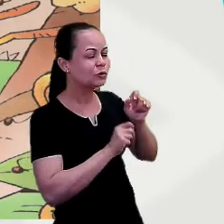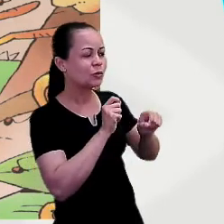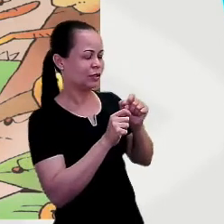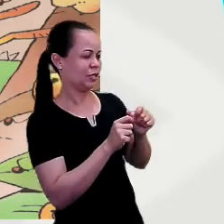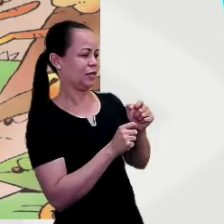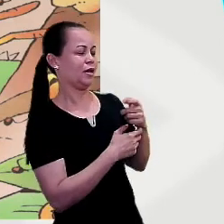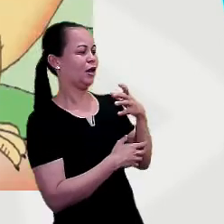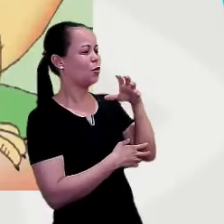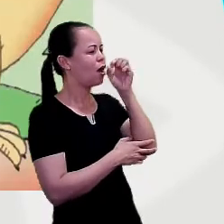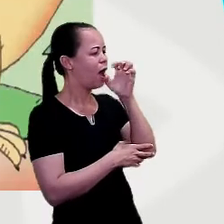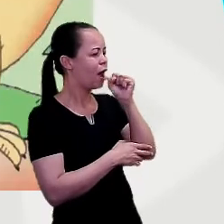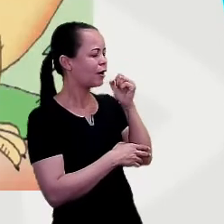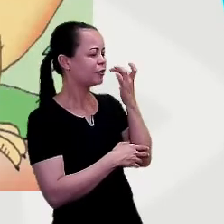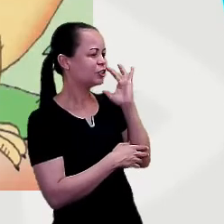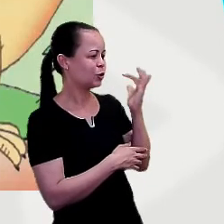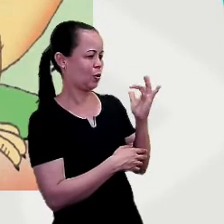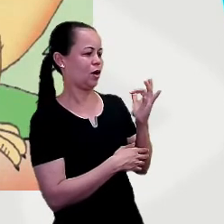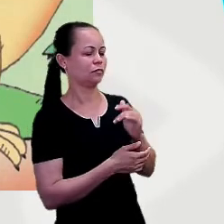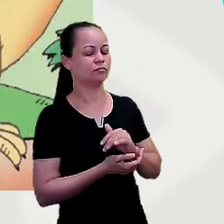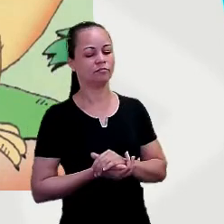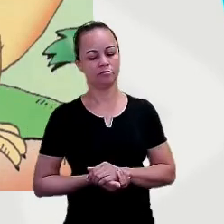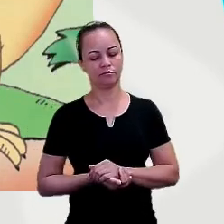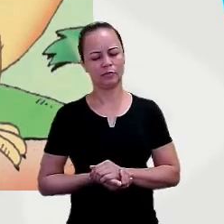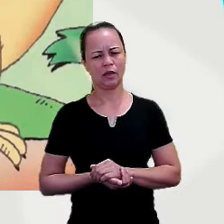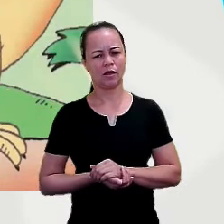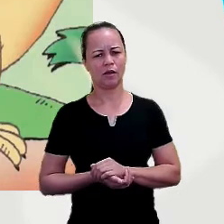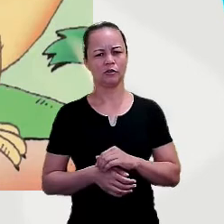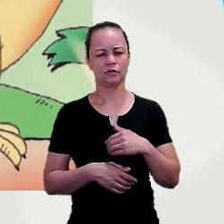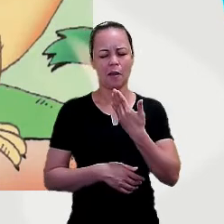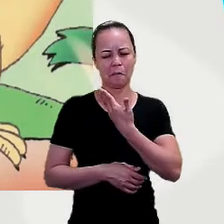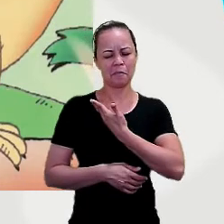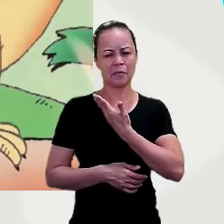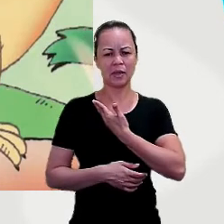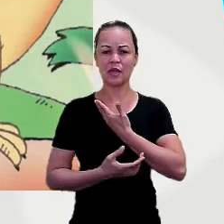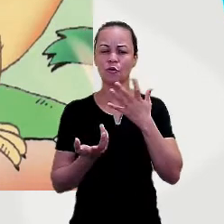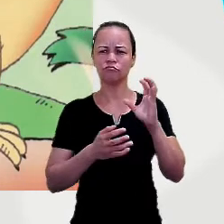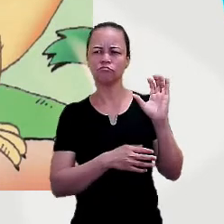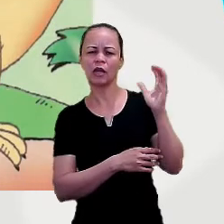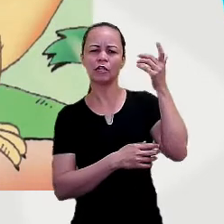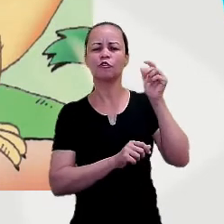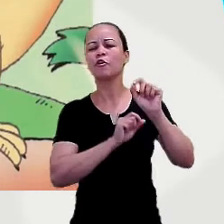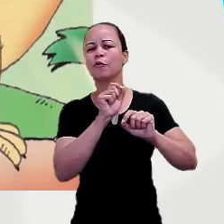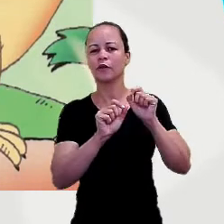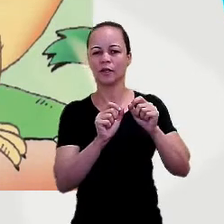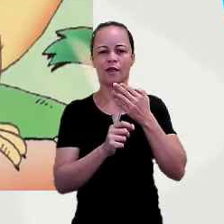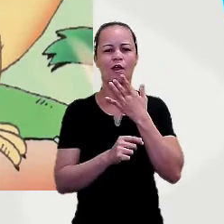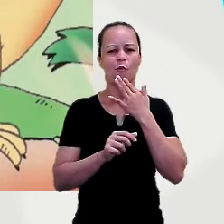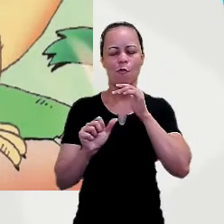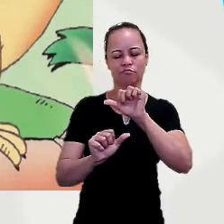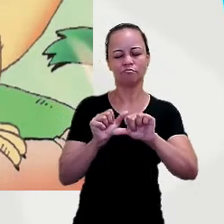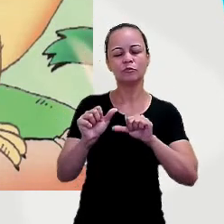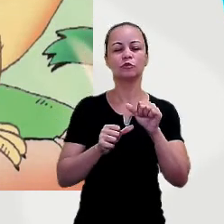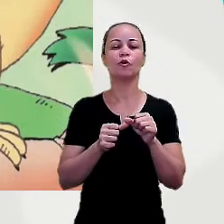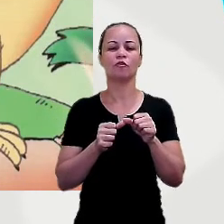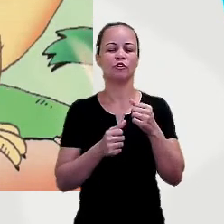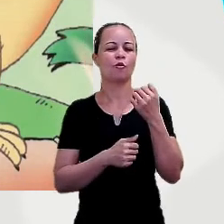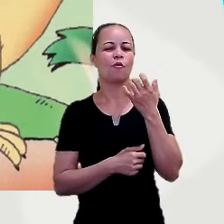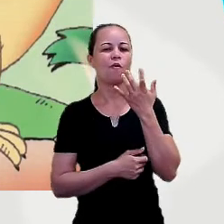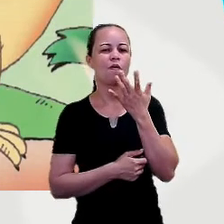dourada. Nosso amigo, bem depressa, resolveu mudar de cor. Ficou logo